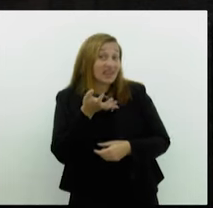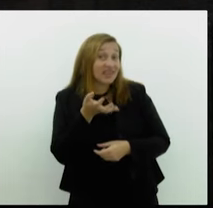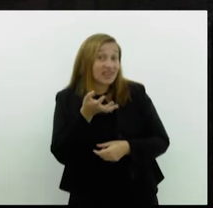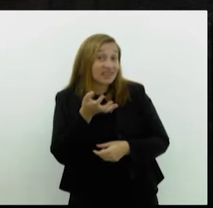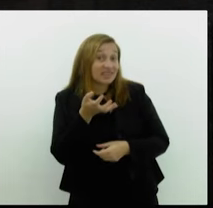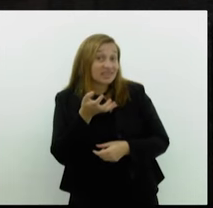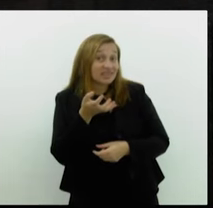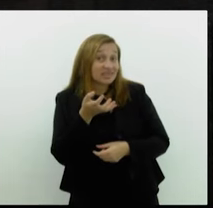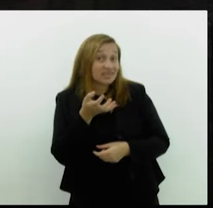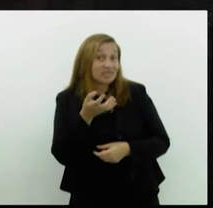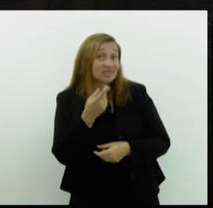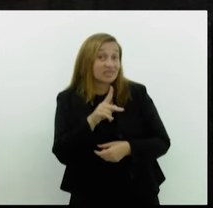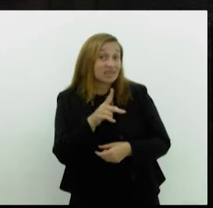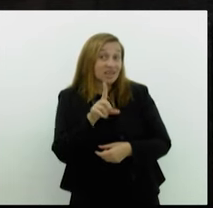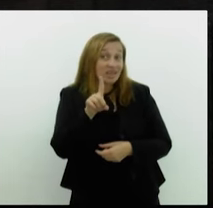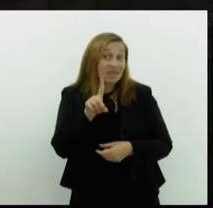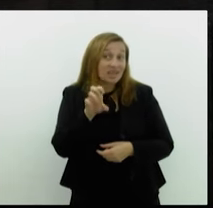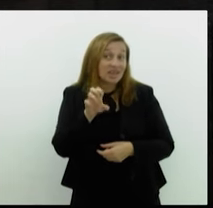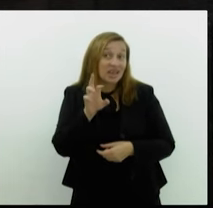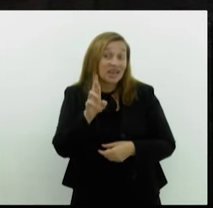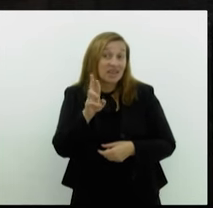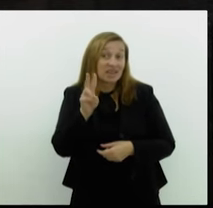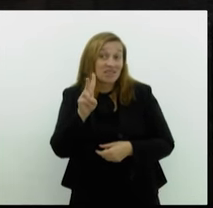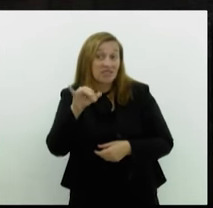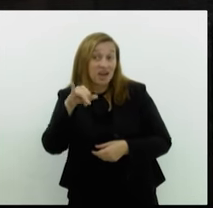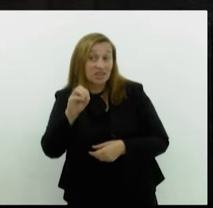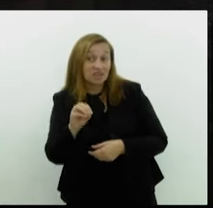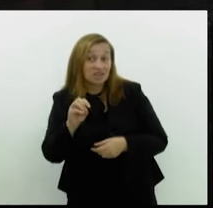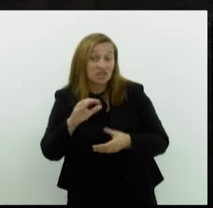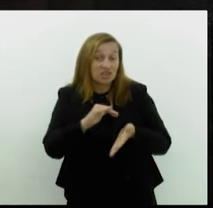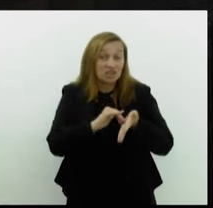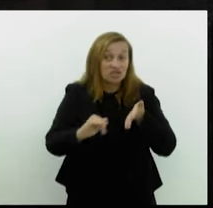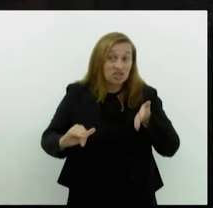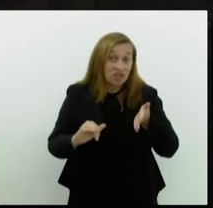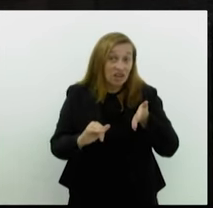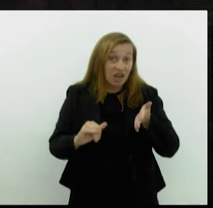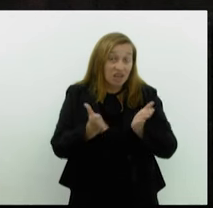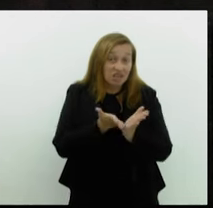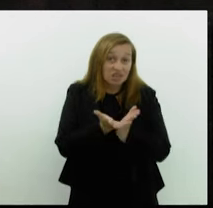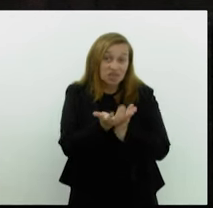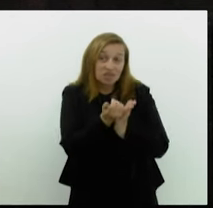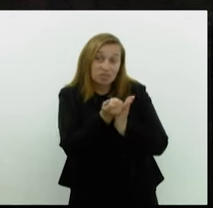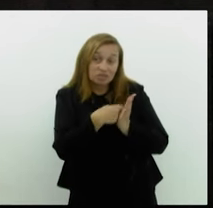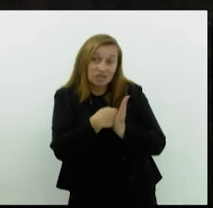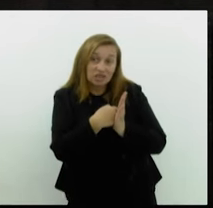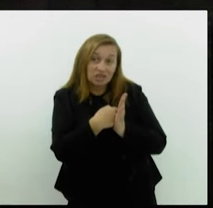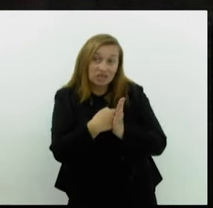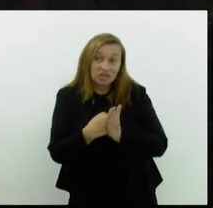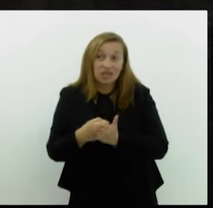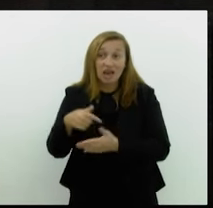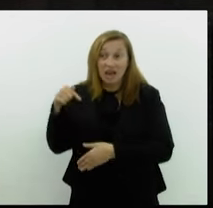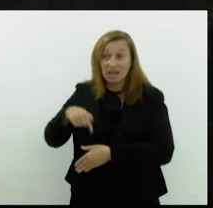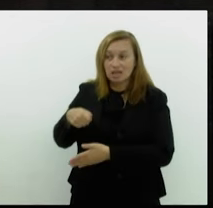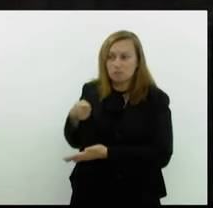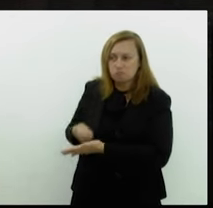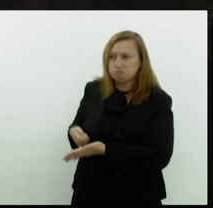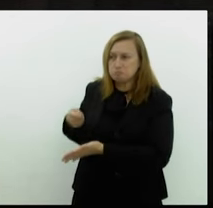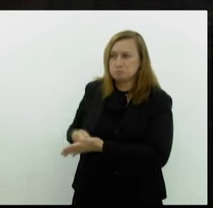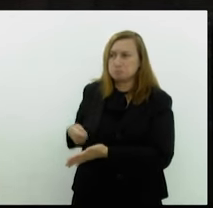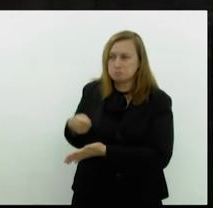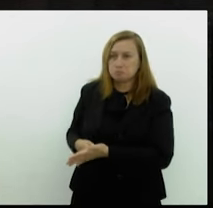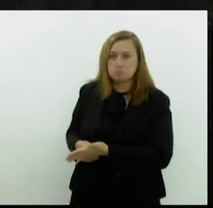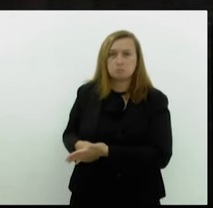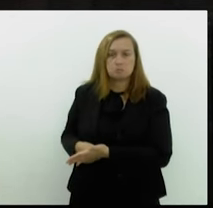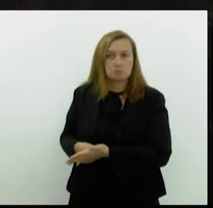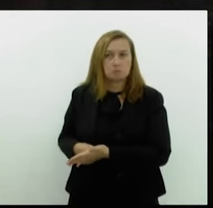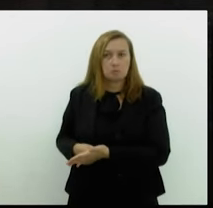derivados, evidentemente, tirar da substituição tributária. A resistência aqui é sempre imensa.